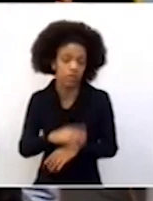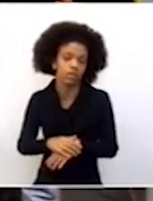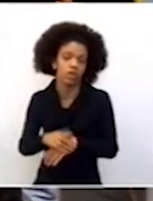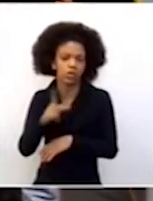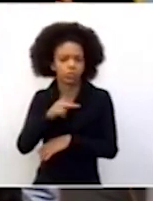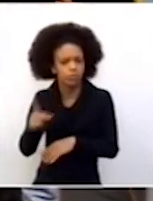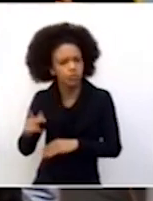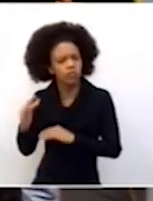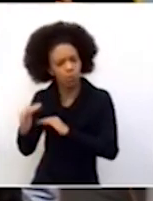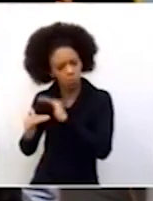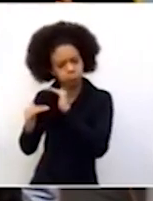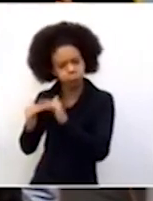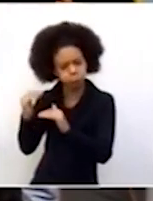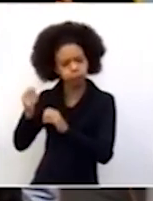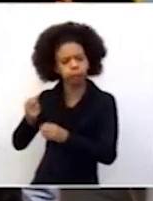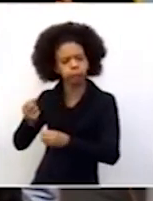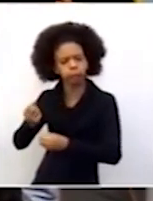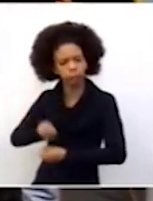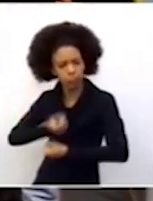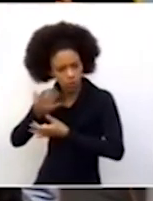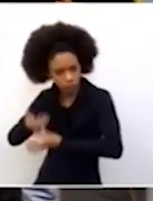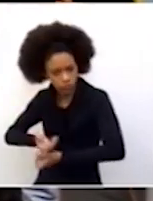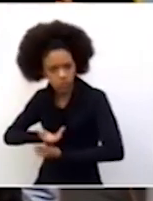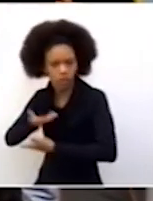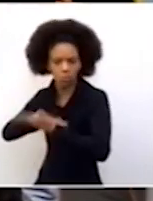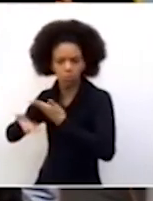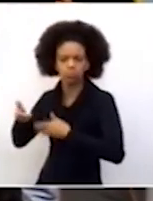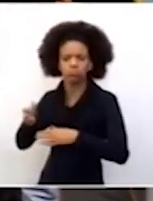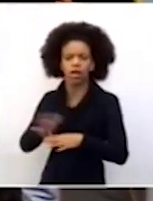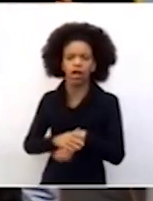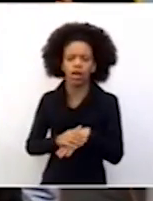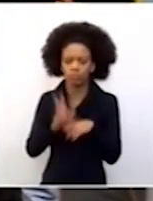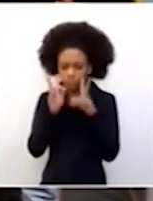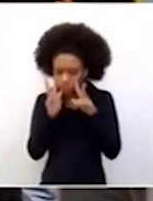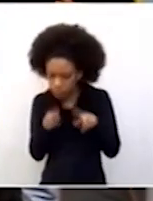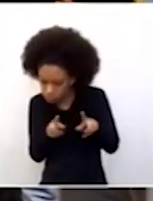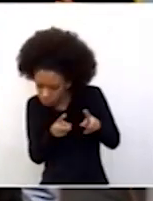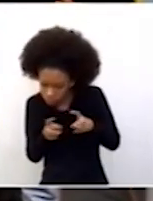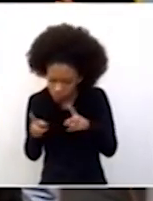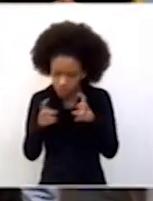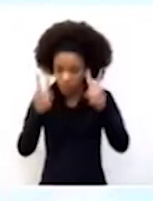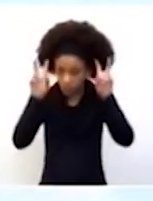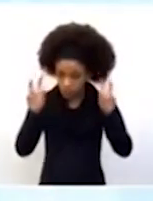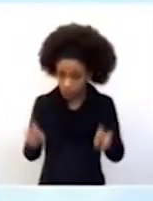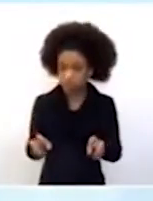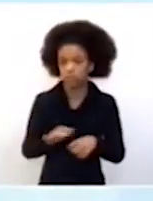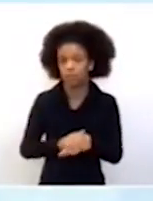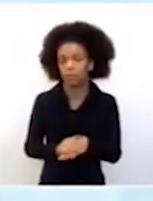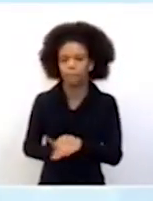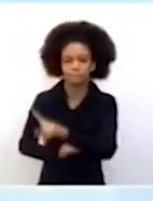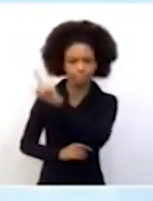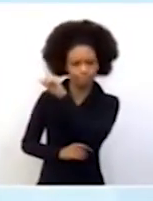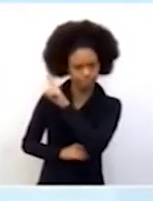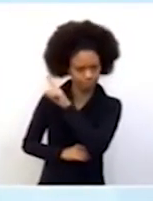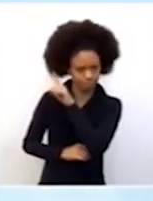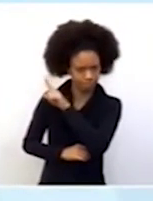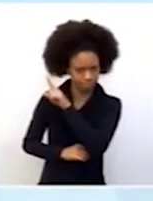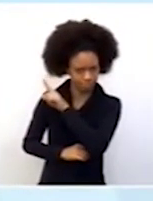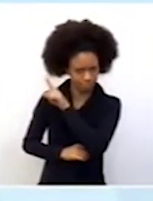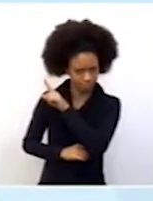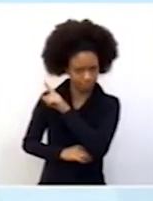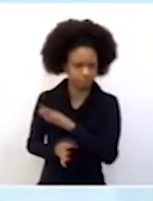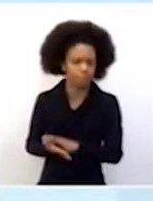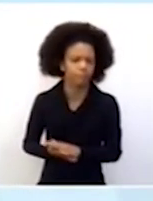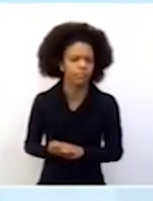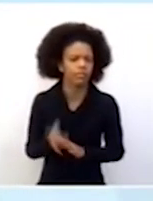vão discorrer essas boas práticas olhando para o conhecimento, né, que foi destacado hoje com vocês. Então aí tem uma questão